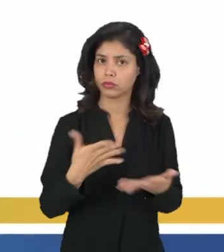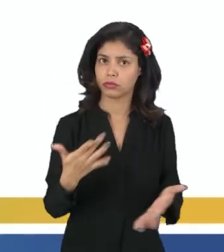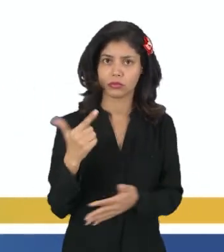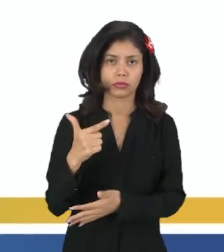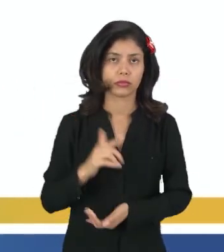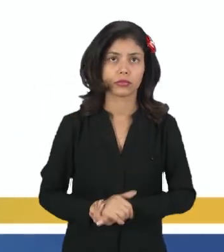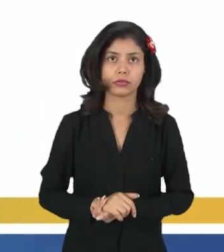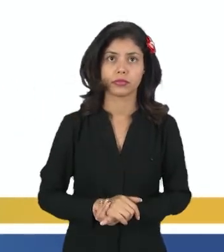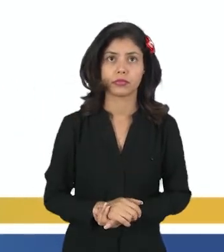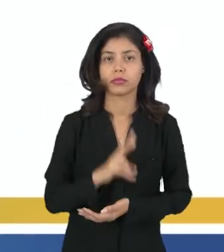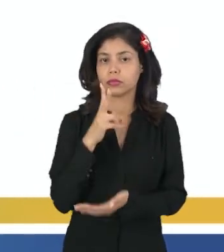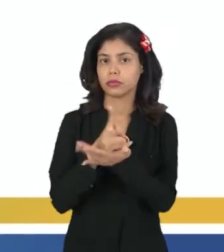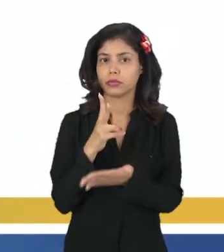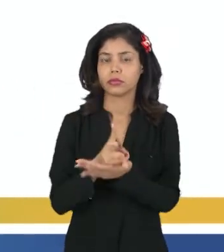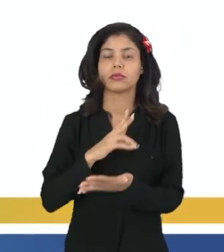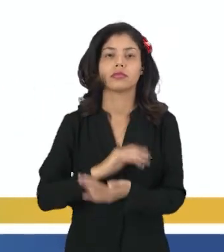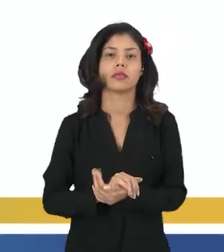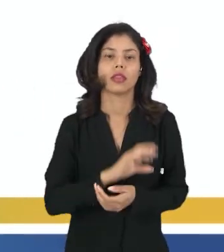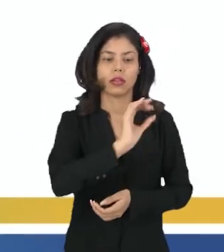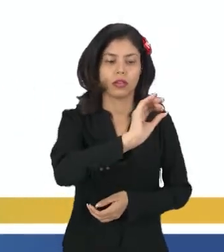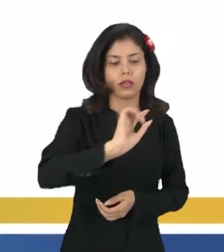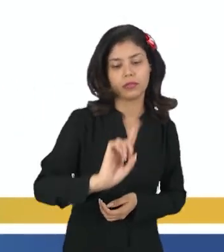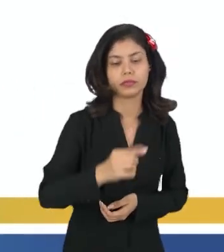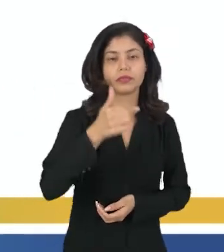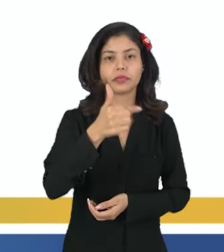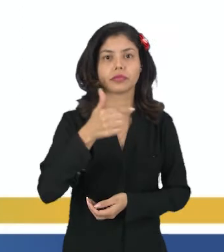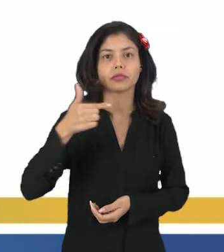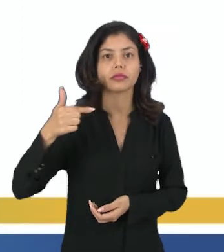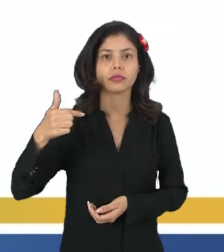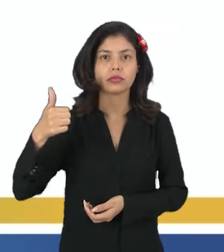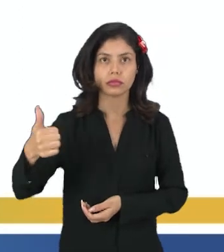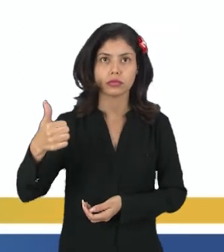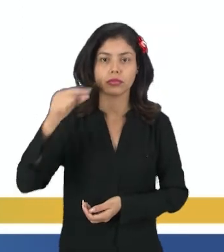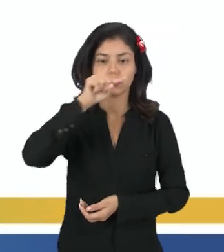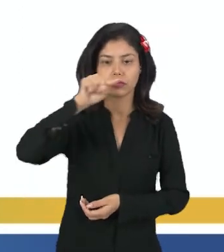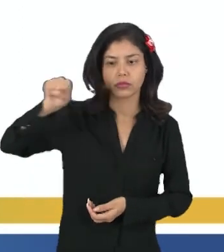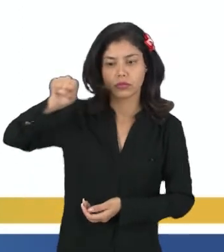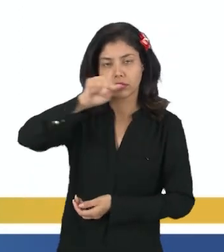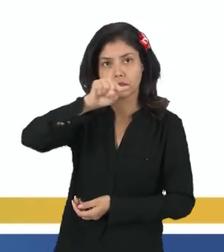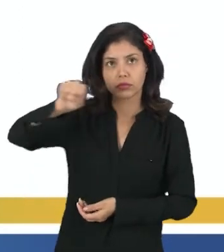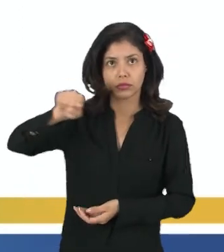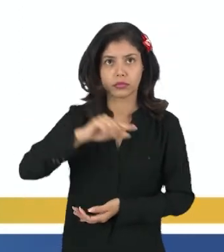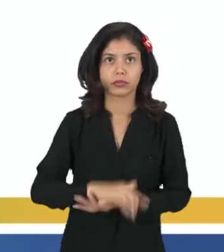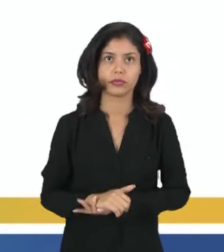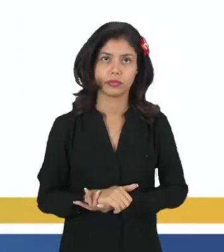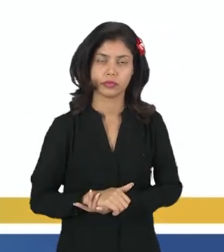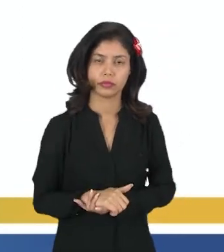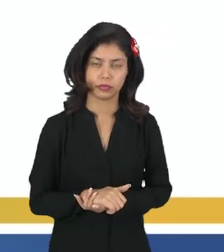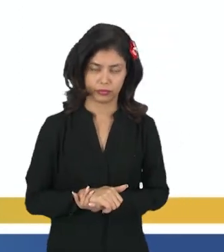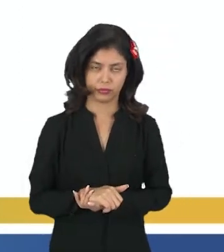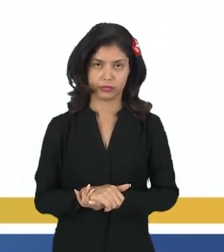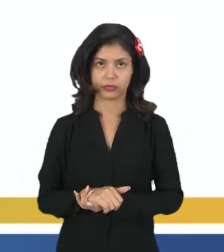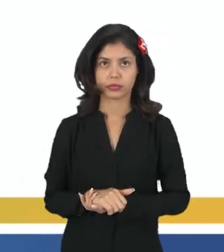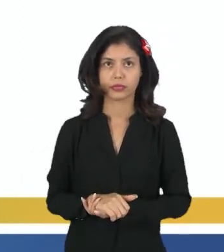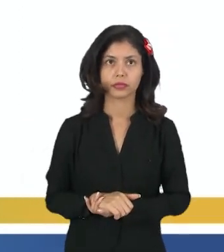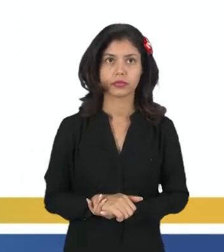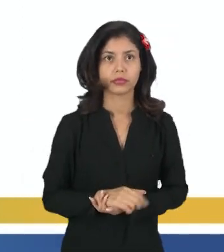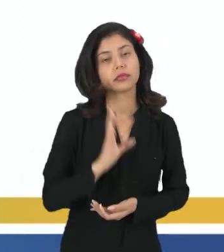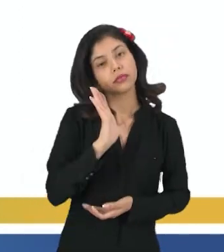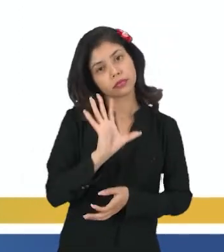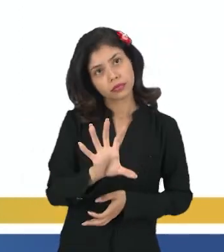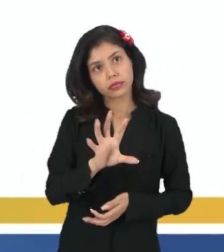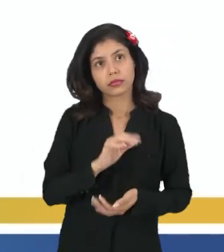quando ficar toda vez que ando 21 baixo e coloca zero vivo e a parte Repete que é o período que o número 21